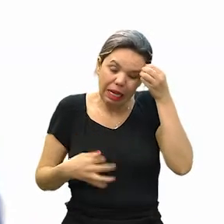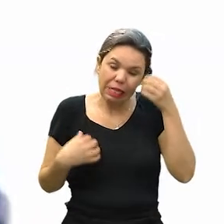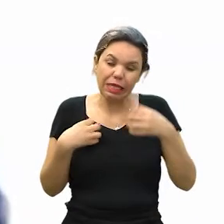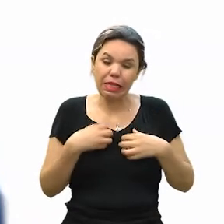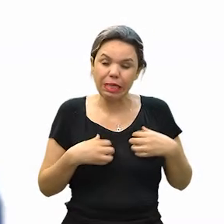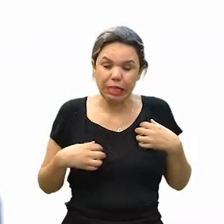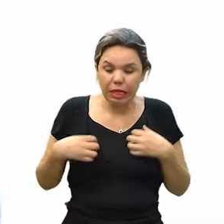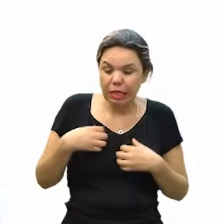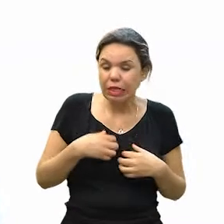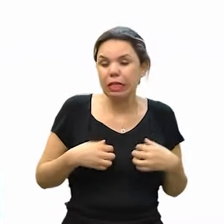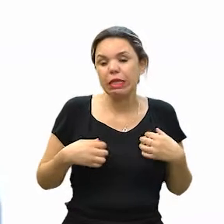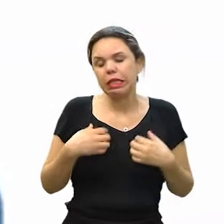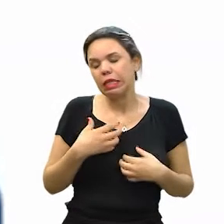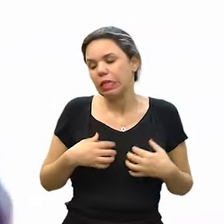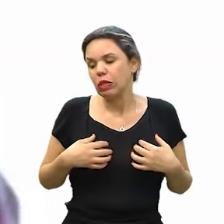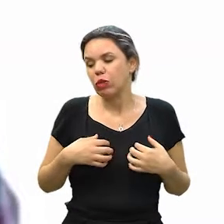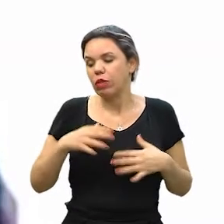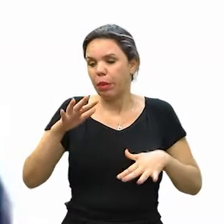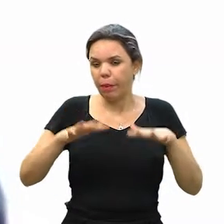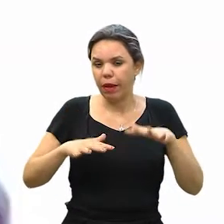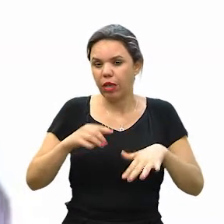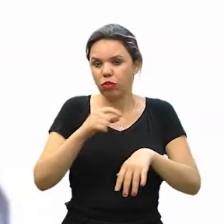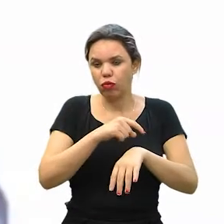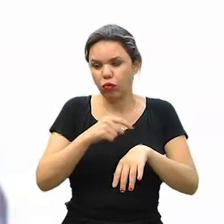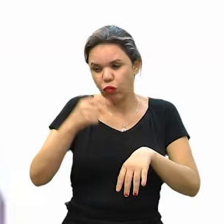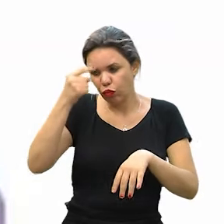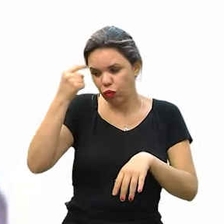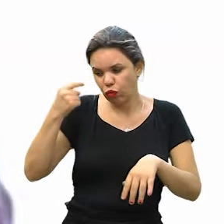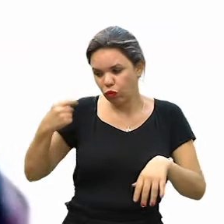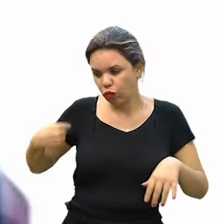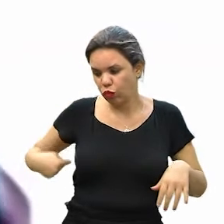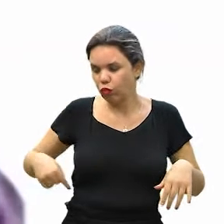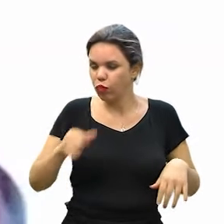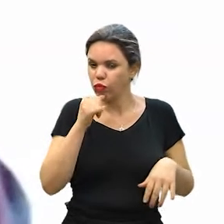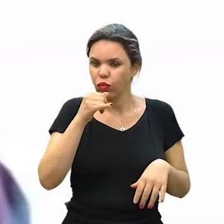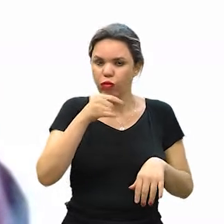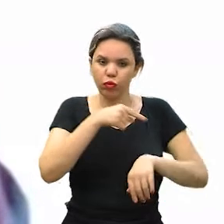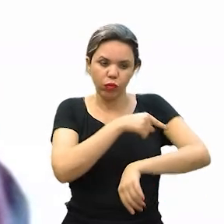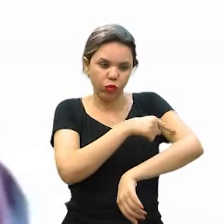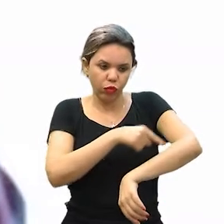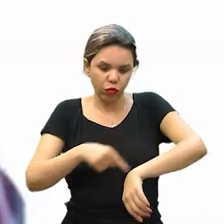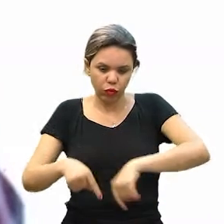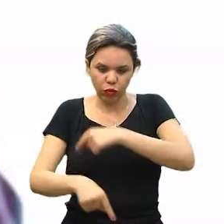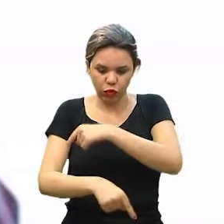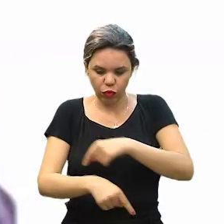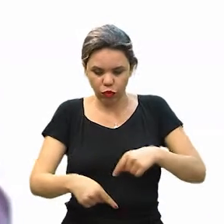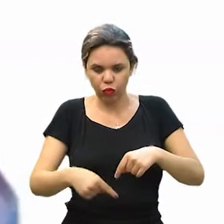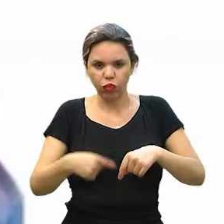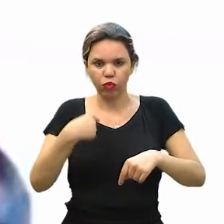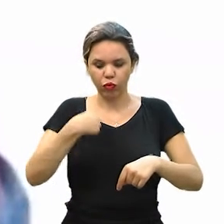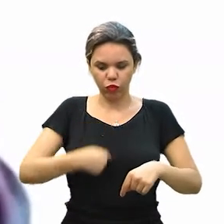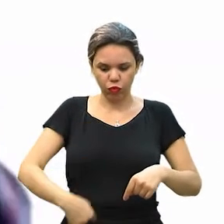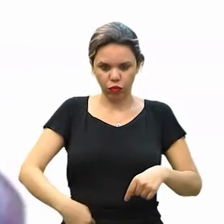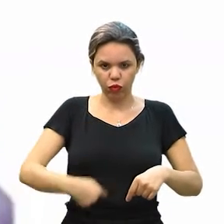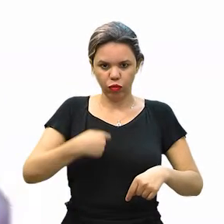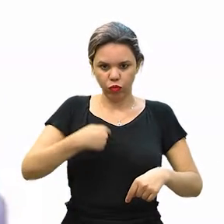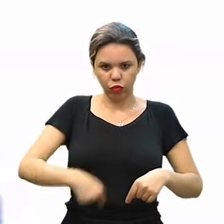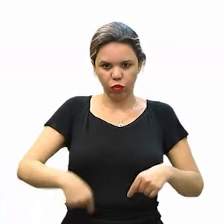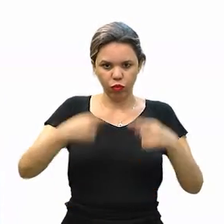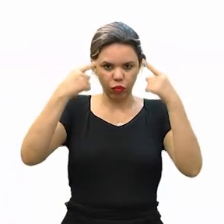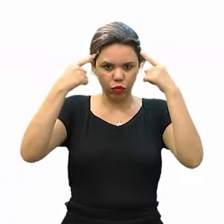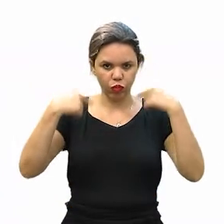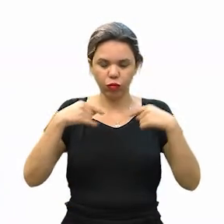começa a ter um pouco de dor. Nesse lugar, geralmente é um trajeto linear, né, como se fosse uma disposição em